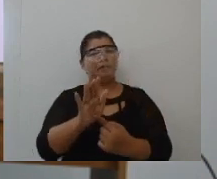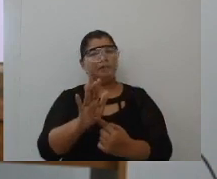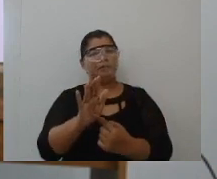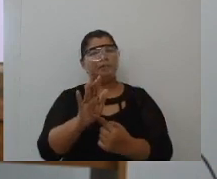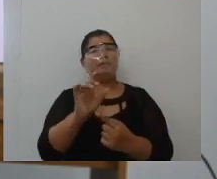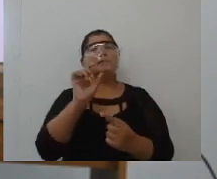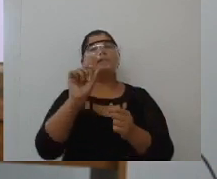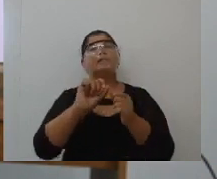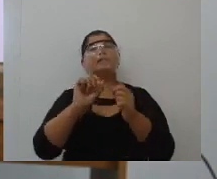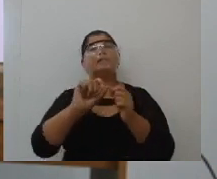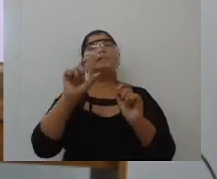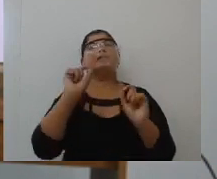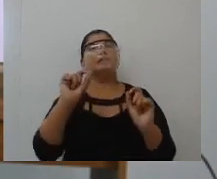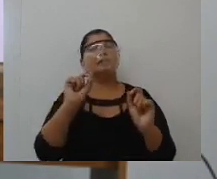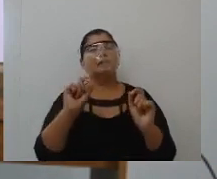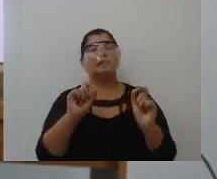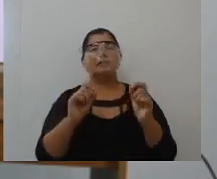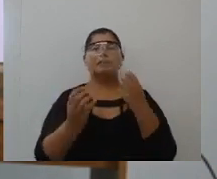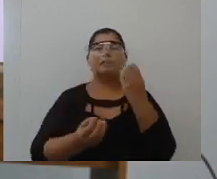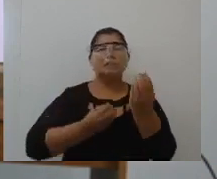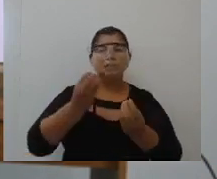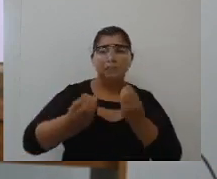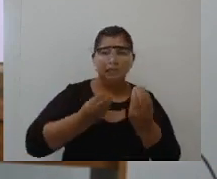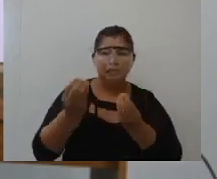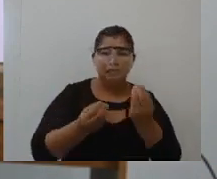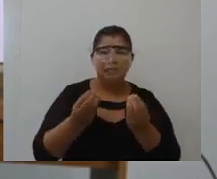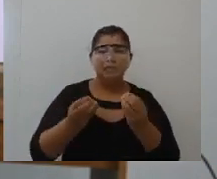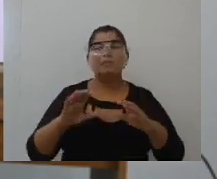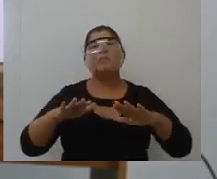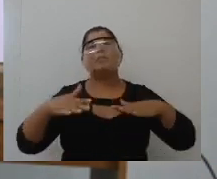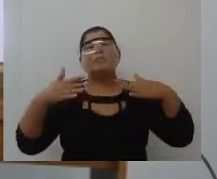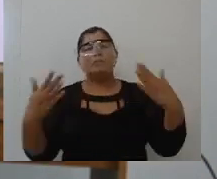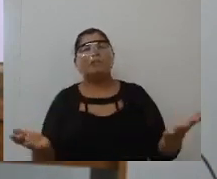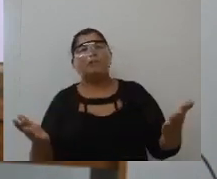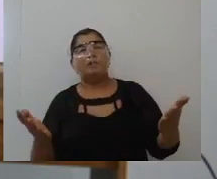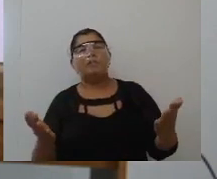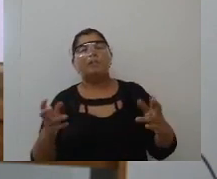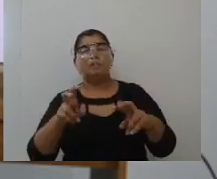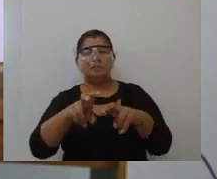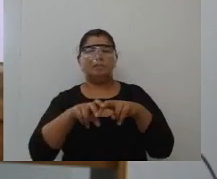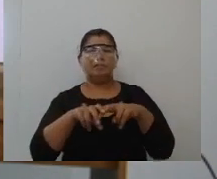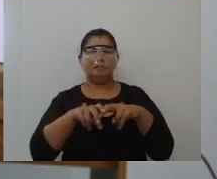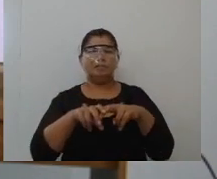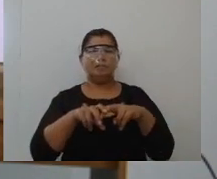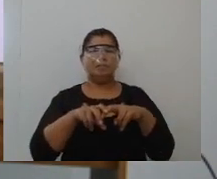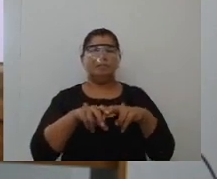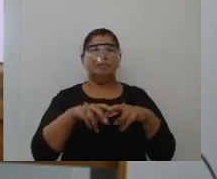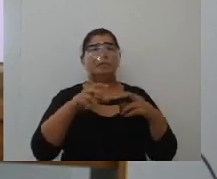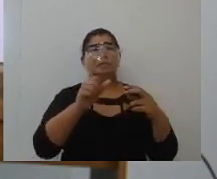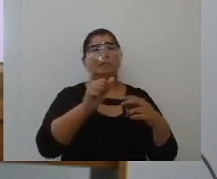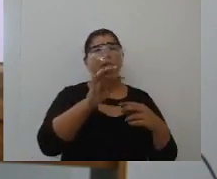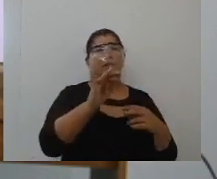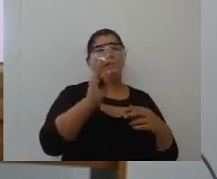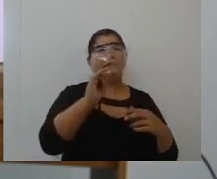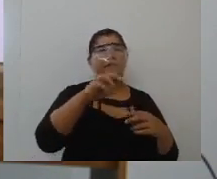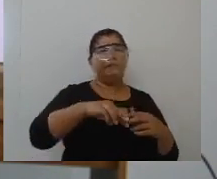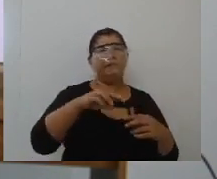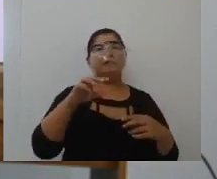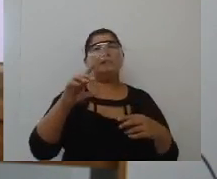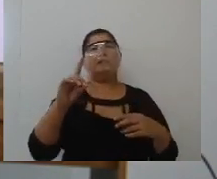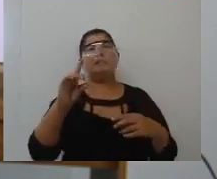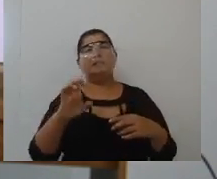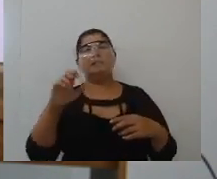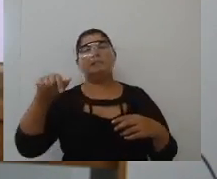vai fazer, como ele vai fazer e com qual finalidade, né? Então, o a fim de que, com o